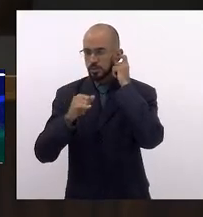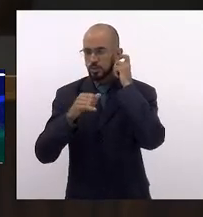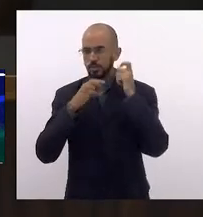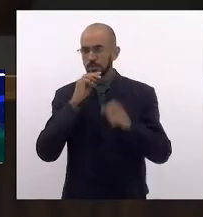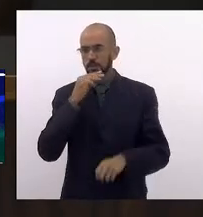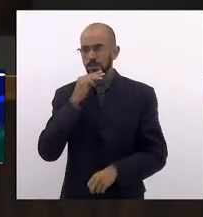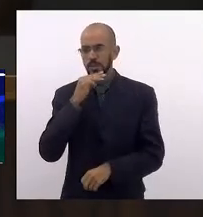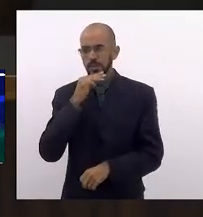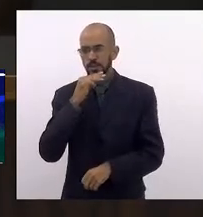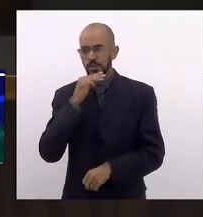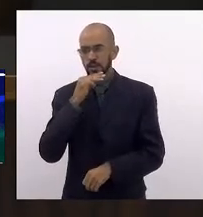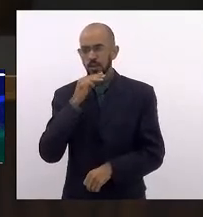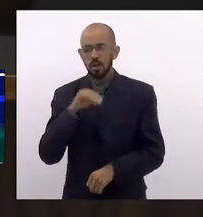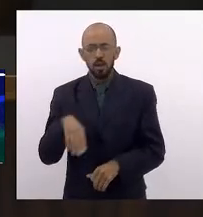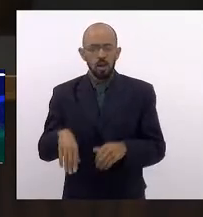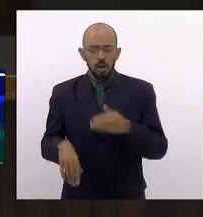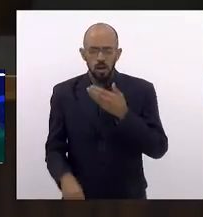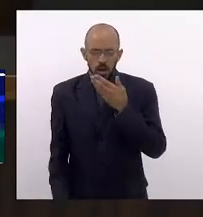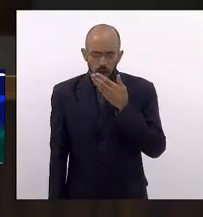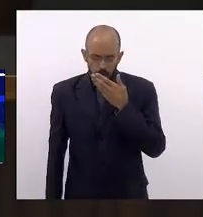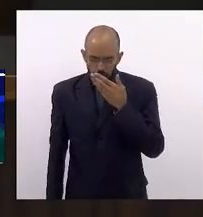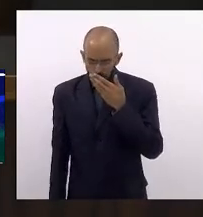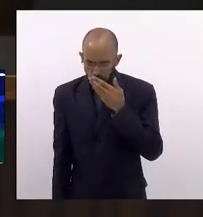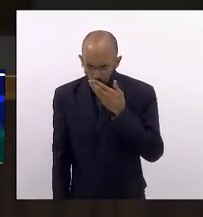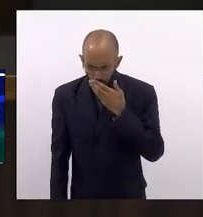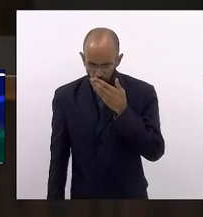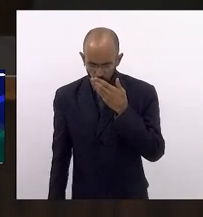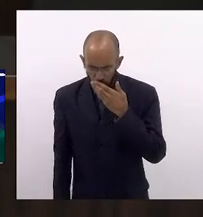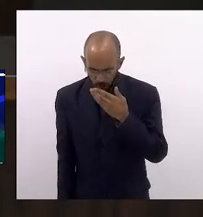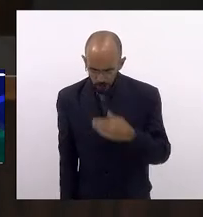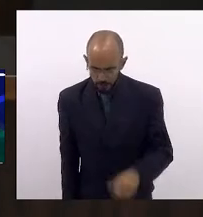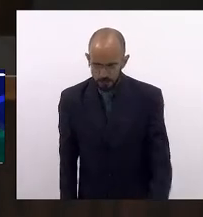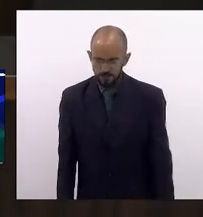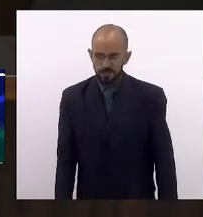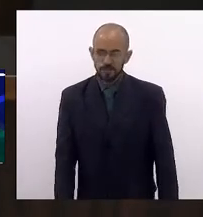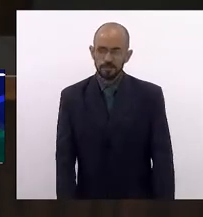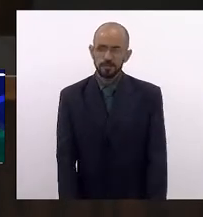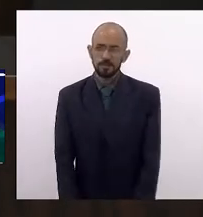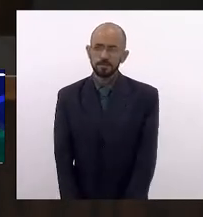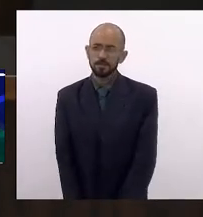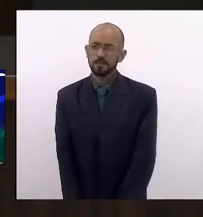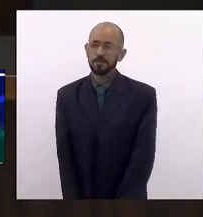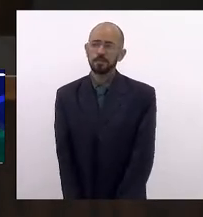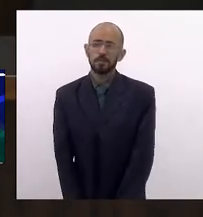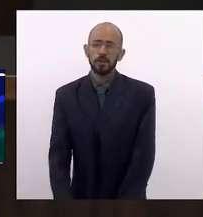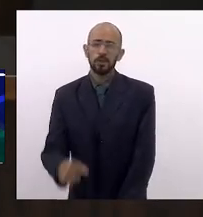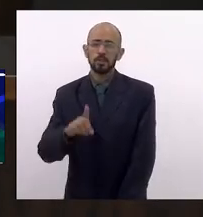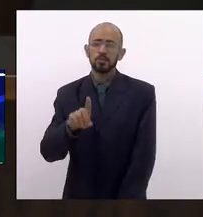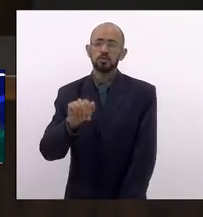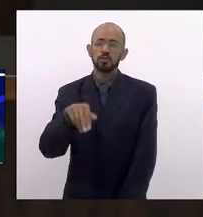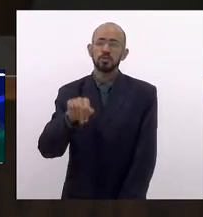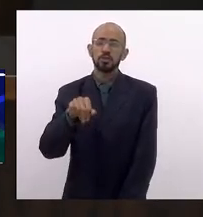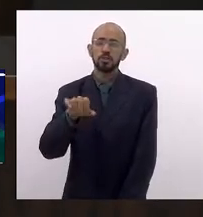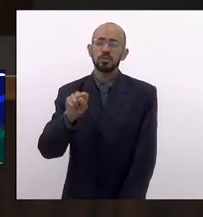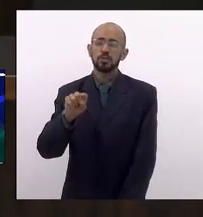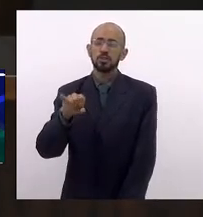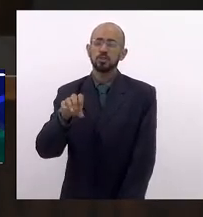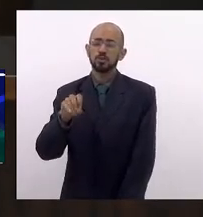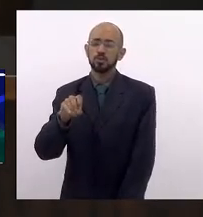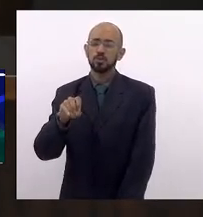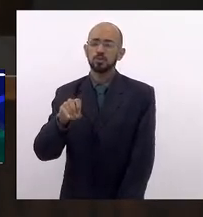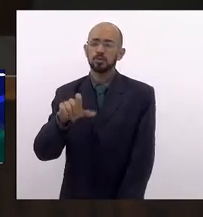está disquinho da Mangueira a presidência da Dionísio Lins